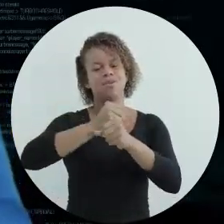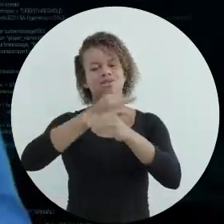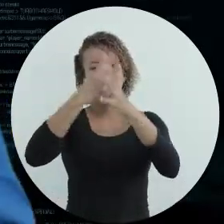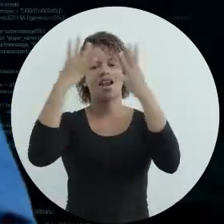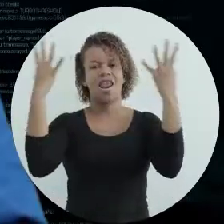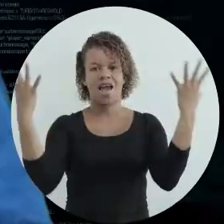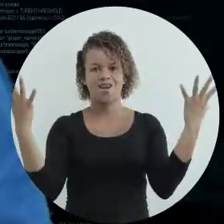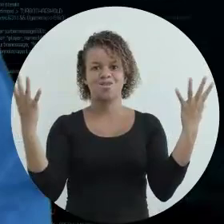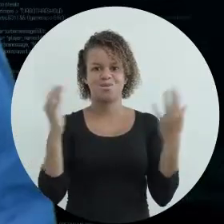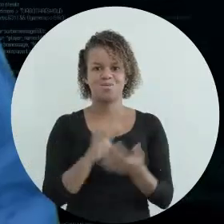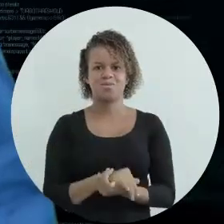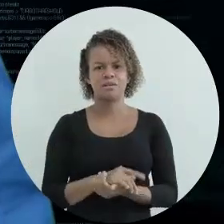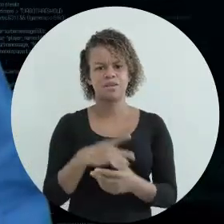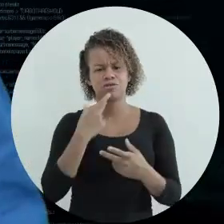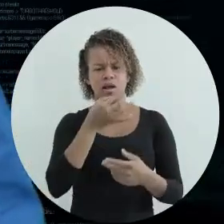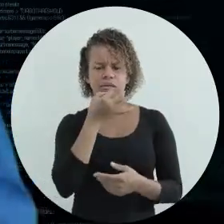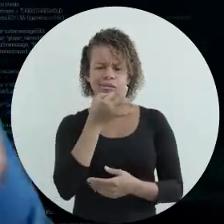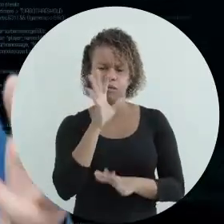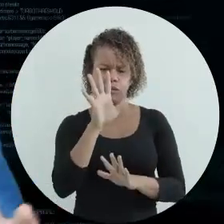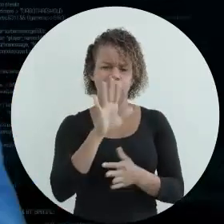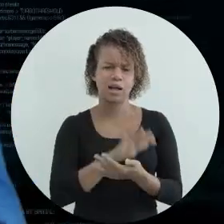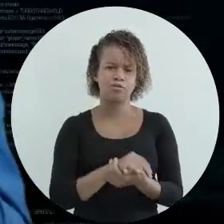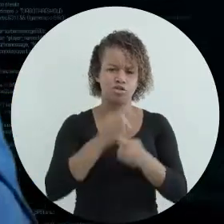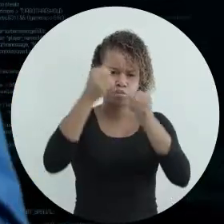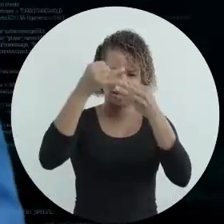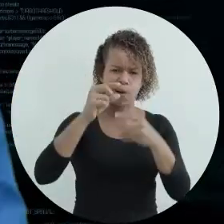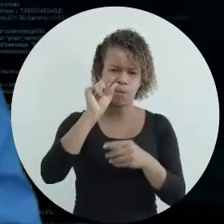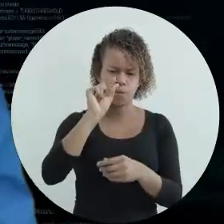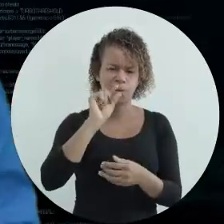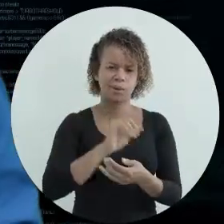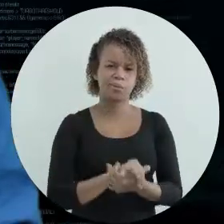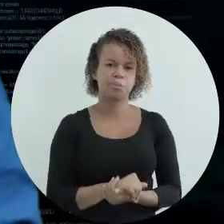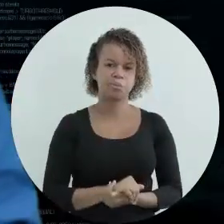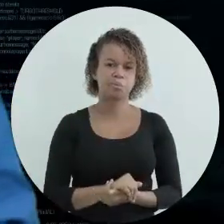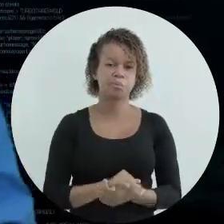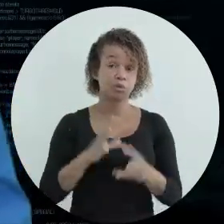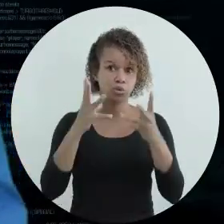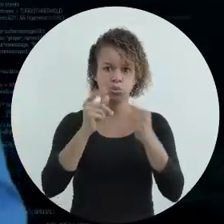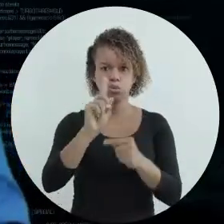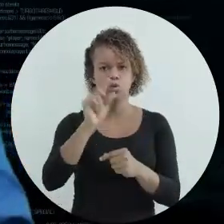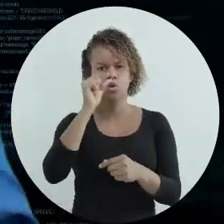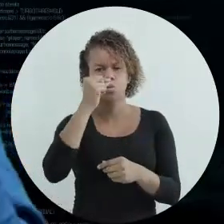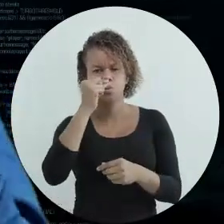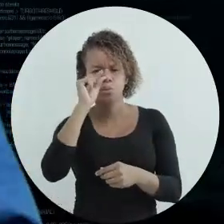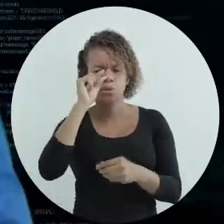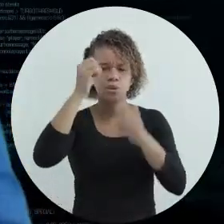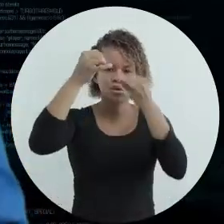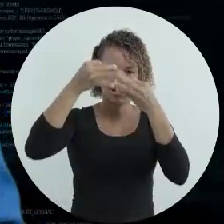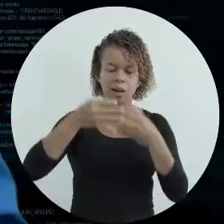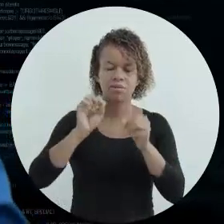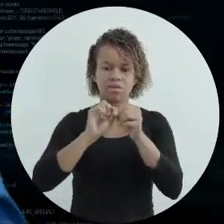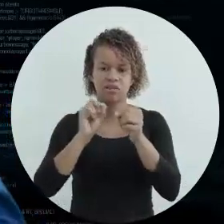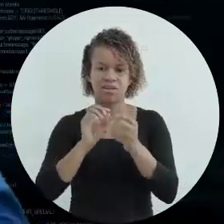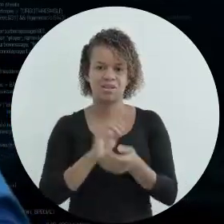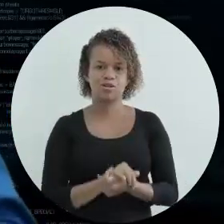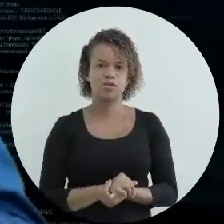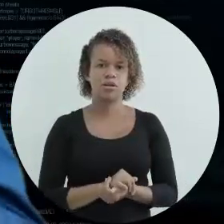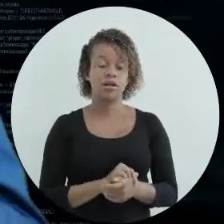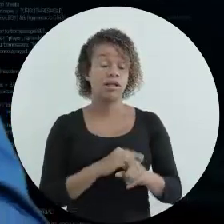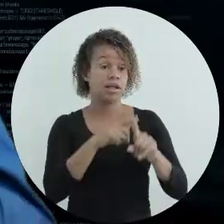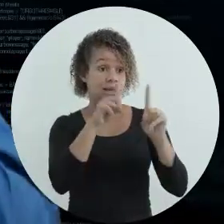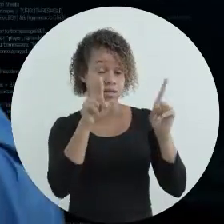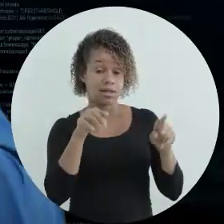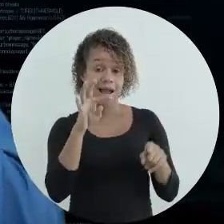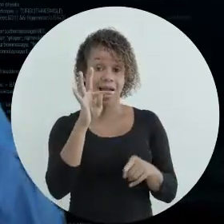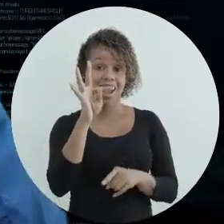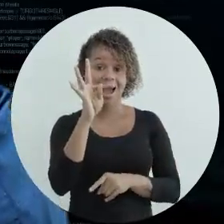dicas agora, eu vou te explicar um pouquinho sobre ele, não vou explicar tudo, mas um pouquinho só para você entender o que está fazendo. Então nesse código HTML, você vai